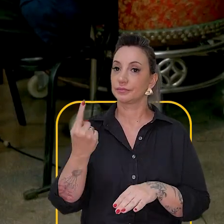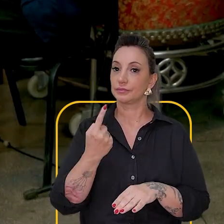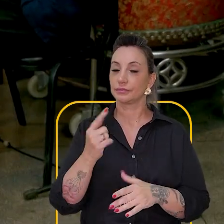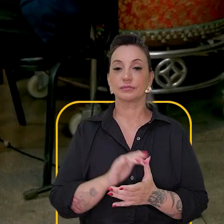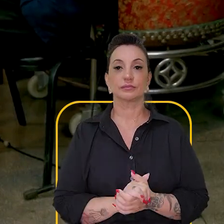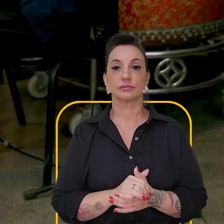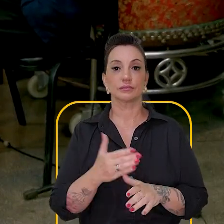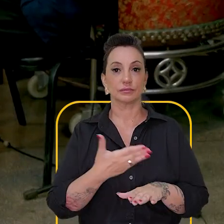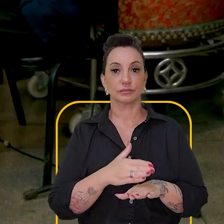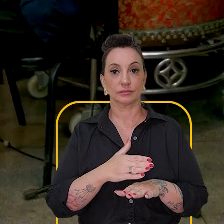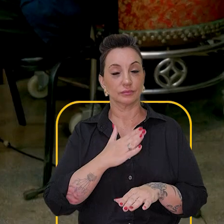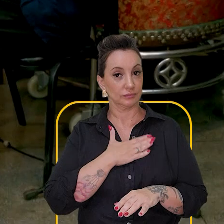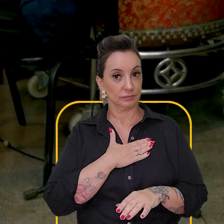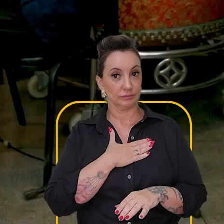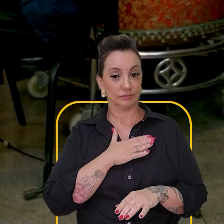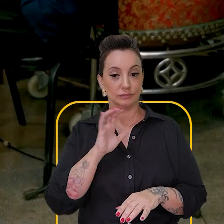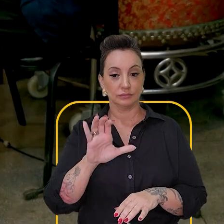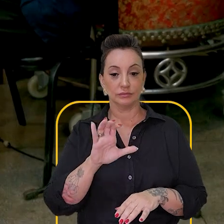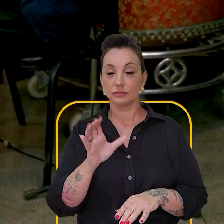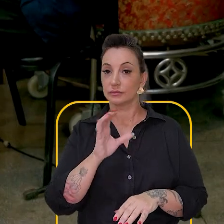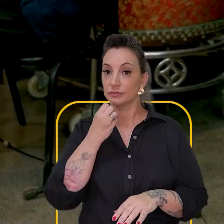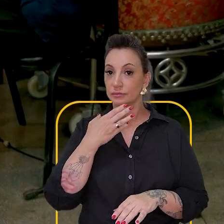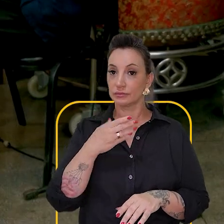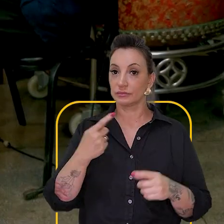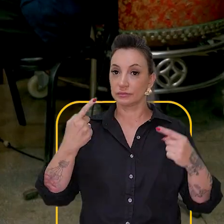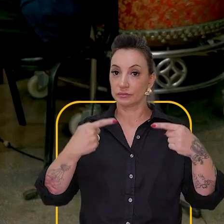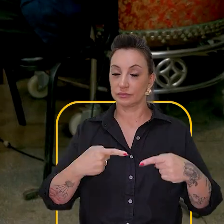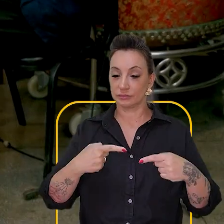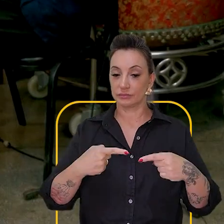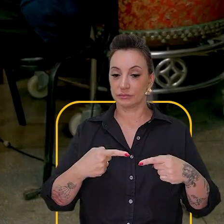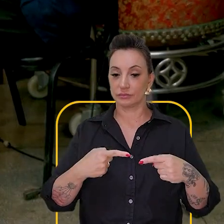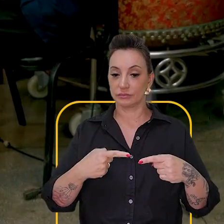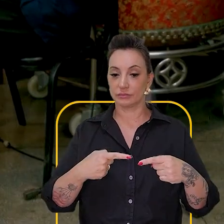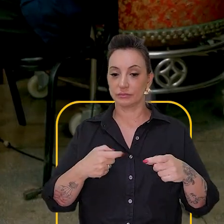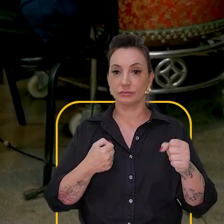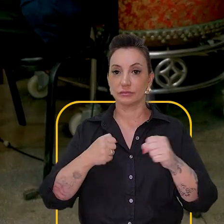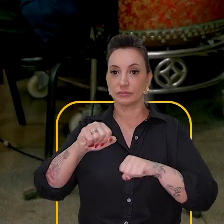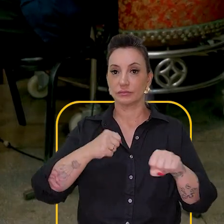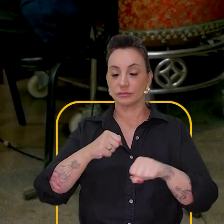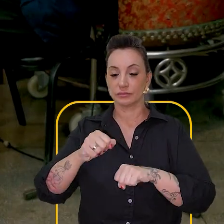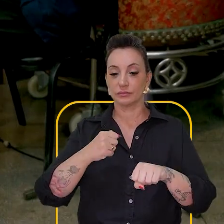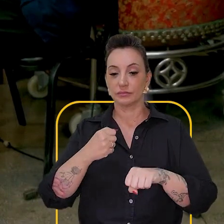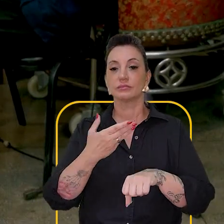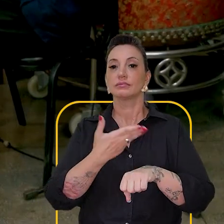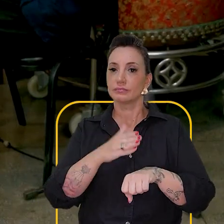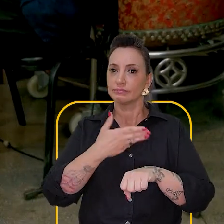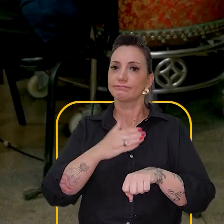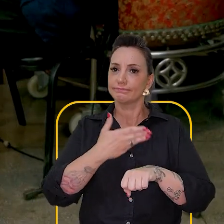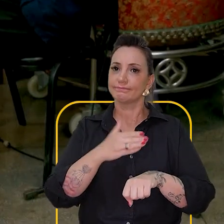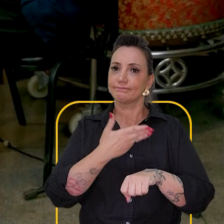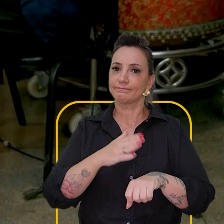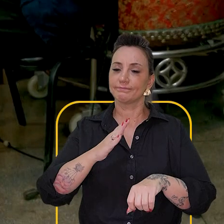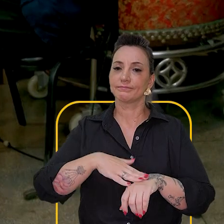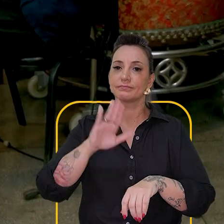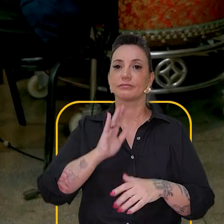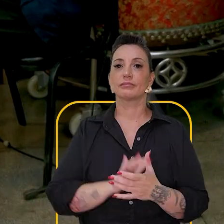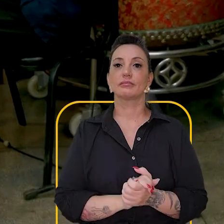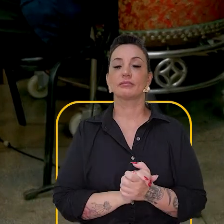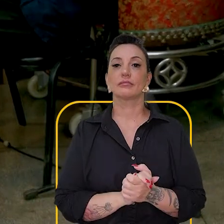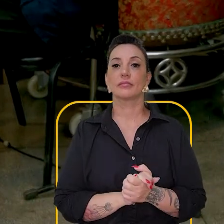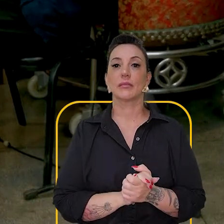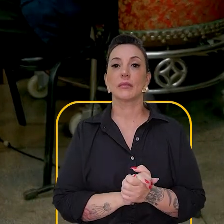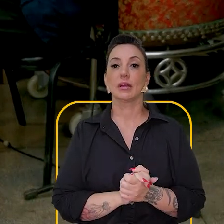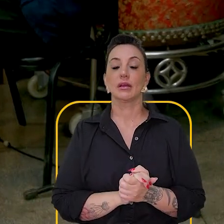repetições sim e aí com Mestre Nereu Eu vi assim toda uma estratégia quando o cara